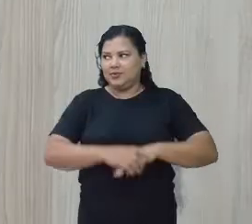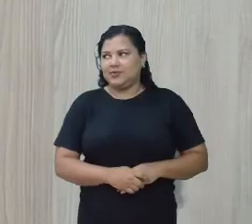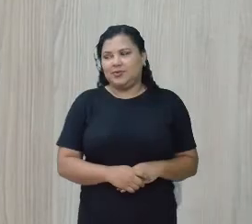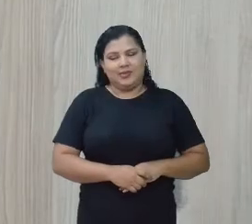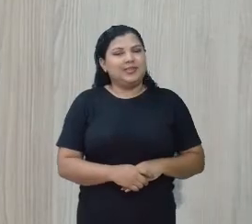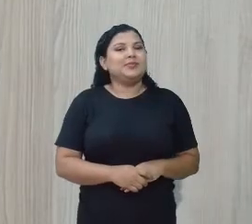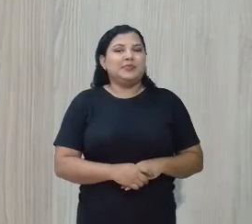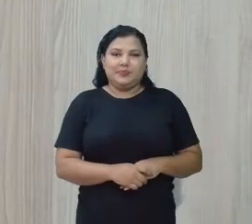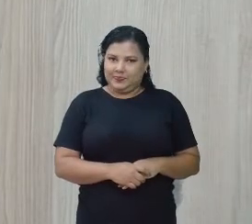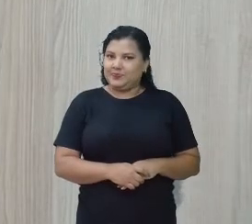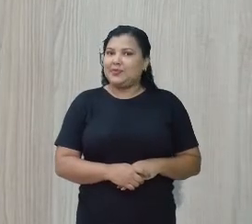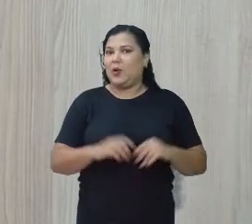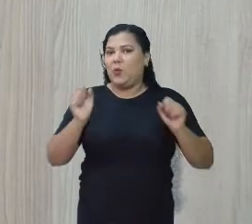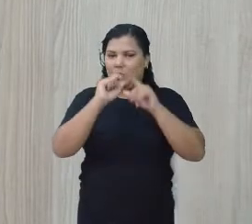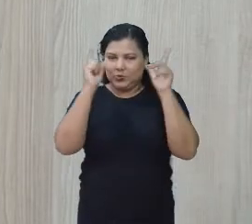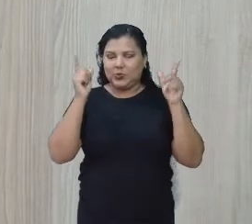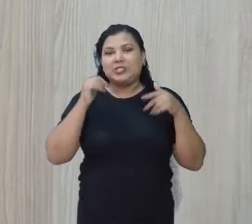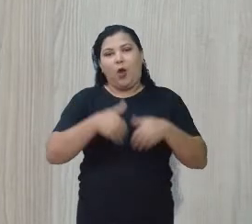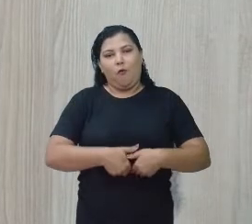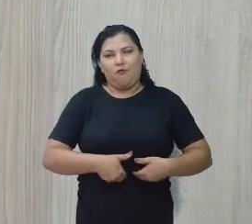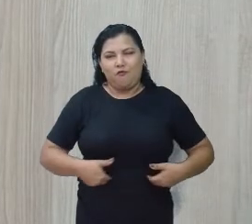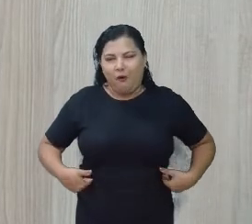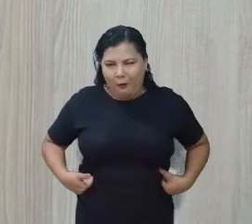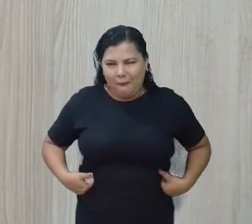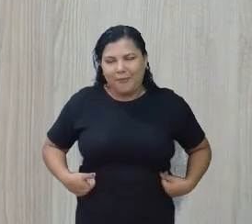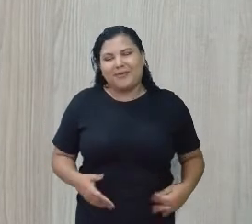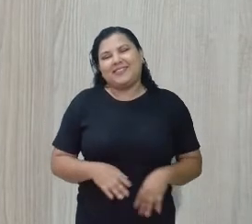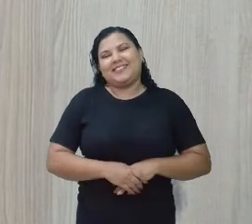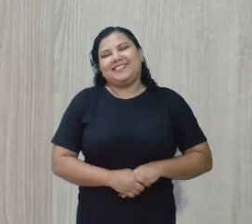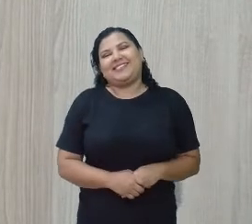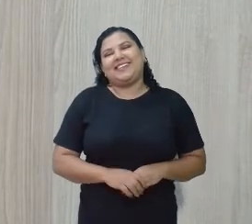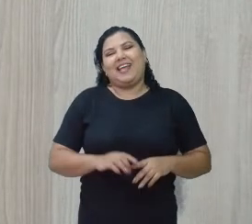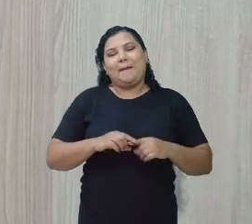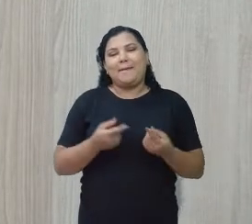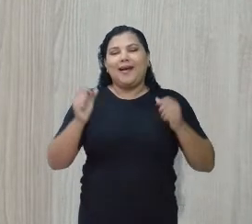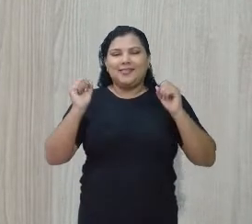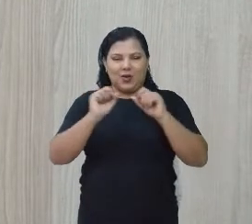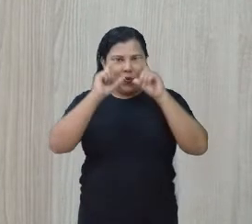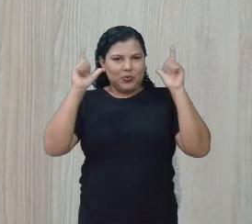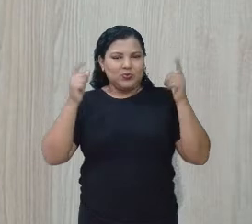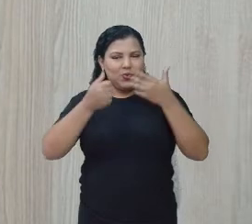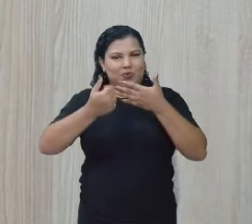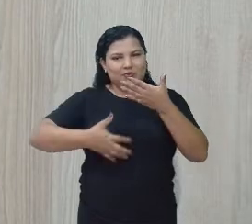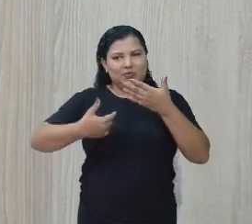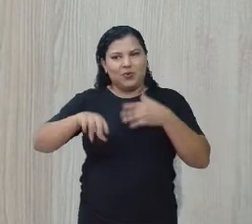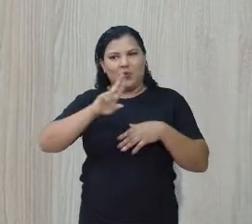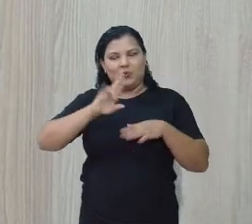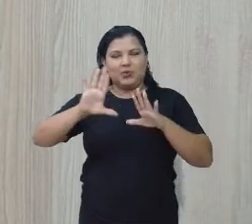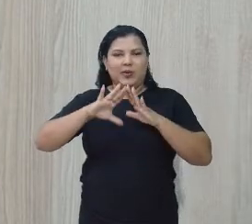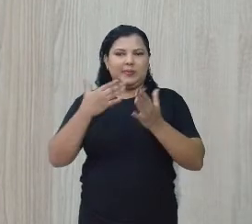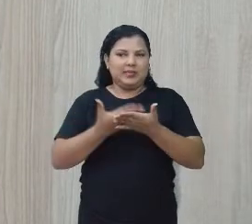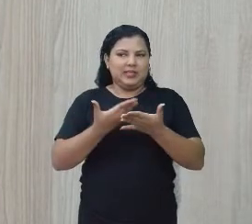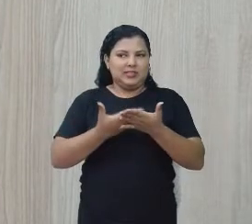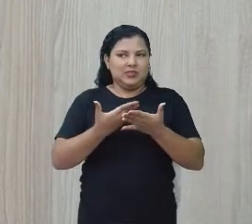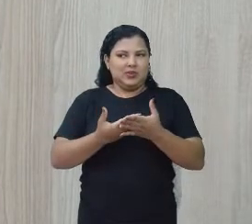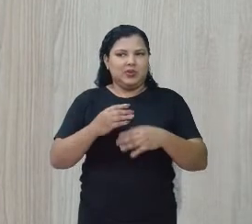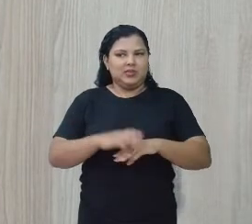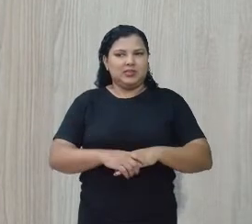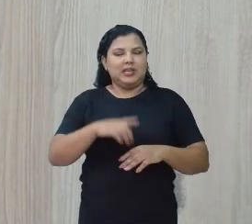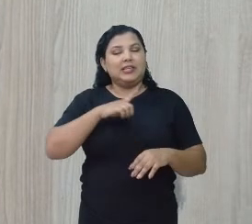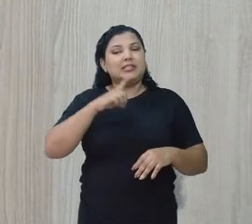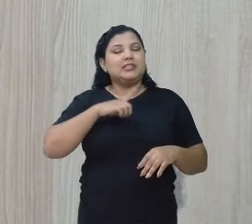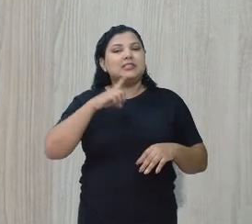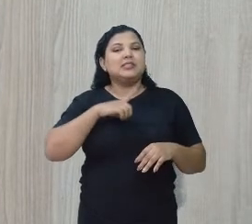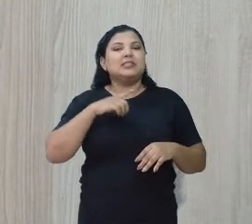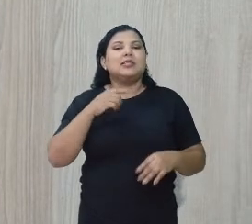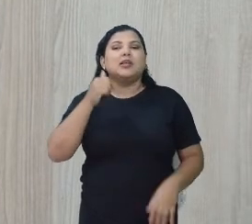pessoal acordou aqui, o pessoal está com fome, né? Mas pelo menos acordou, falaram aqui o nome da escola. Temos o